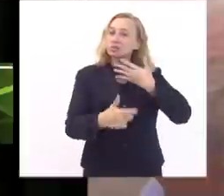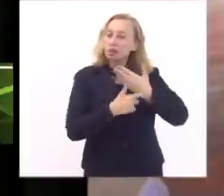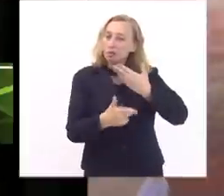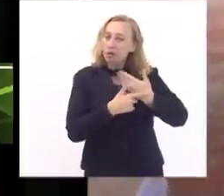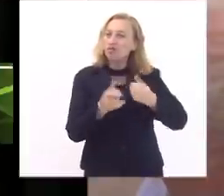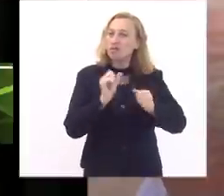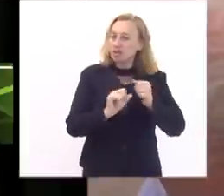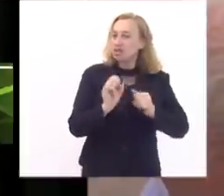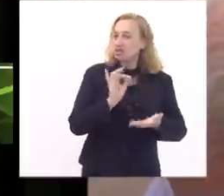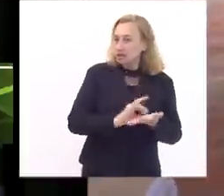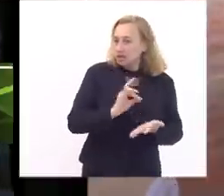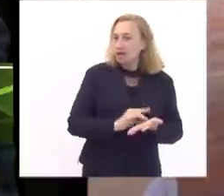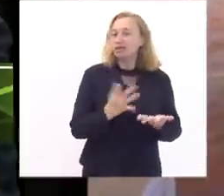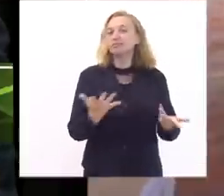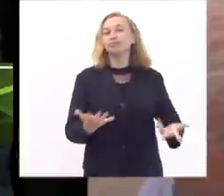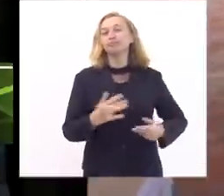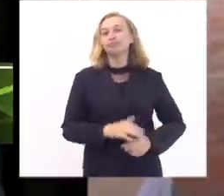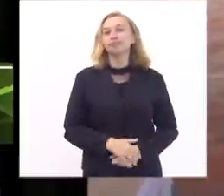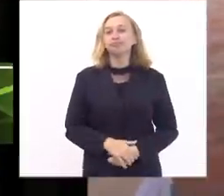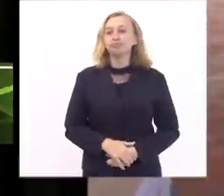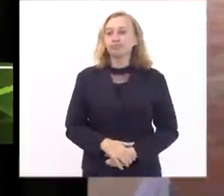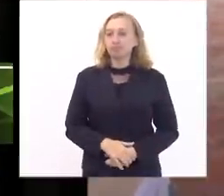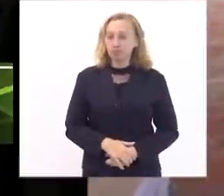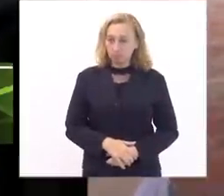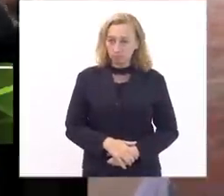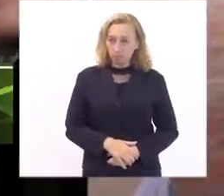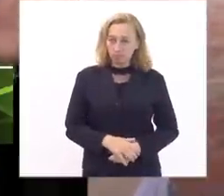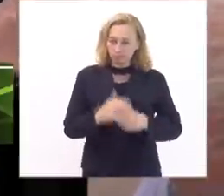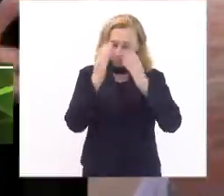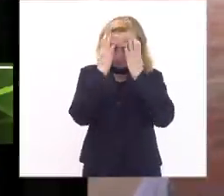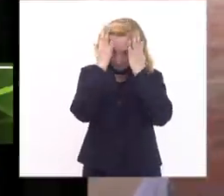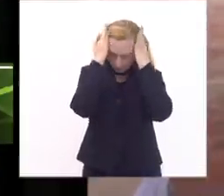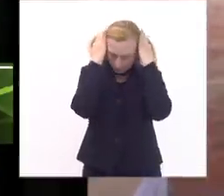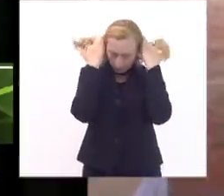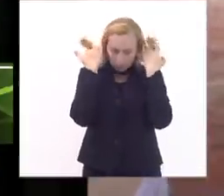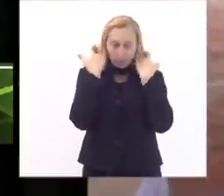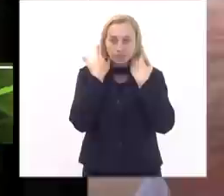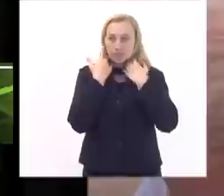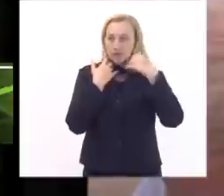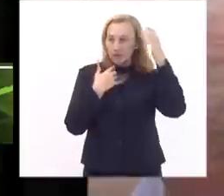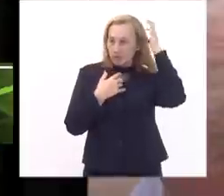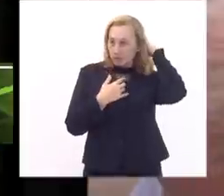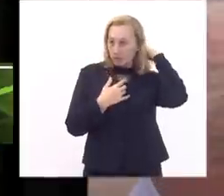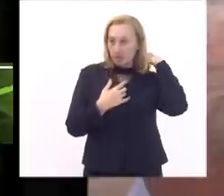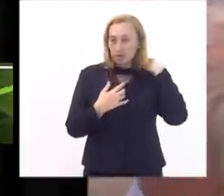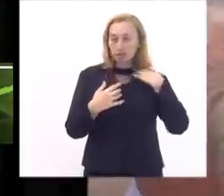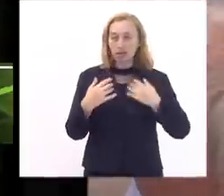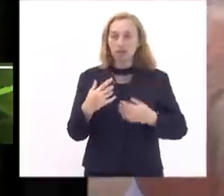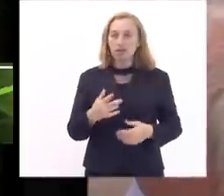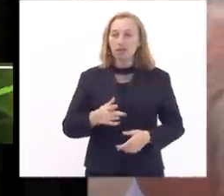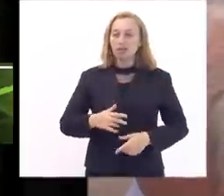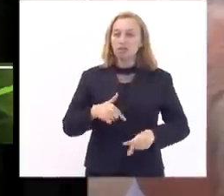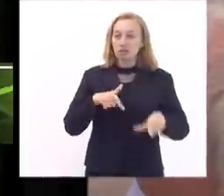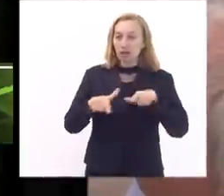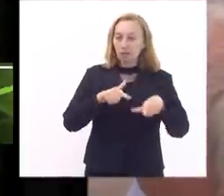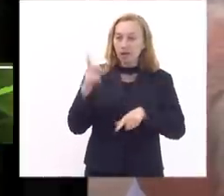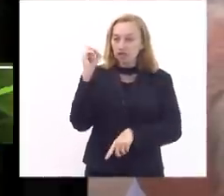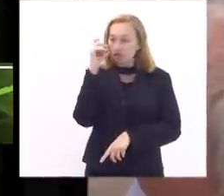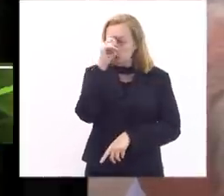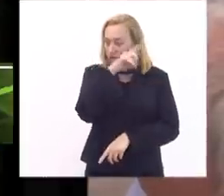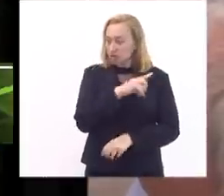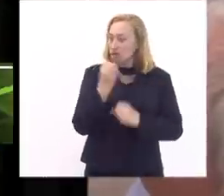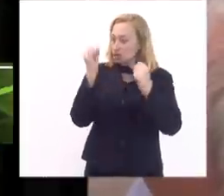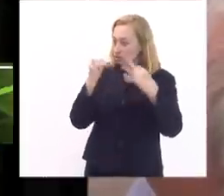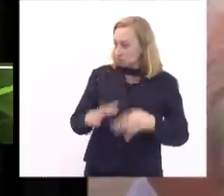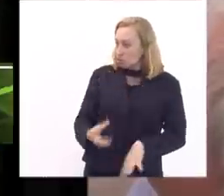mesmo. Márcio tem uma posição muito difícil, e soube explicar